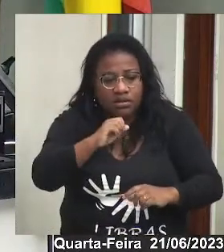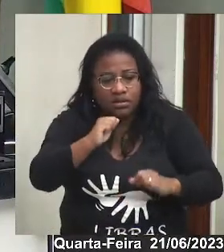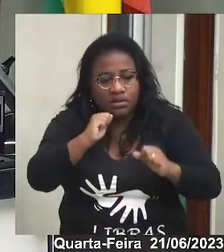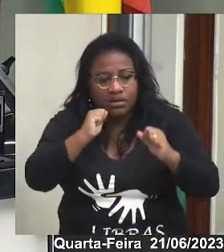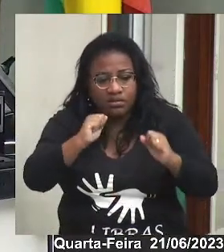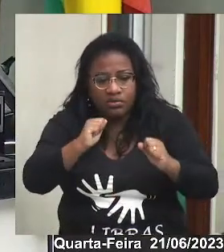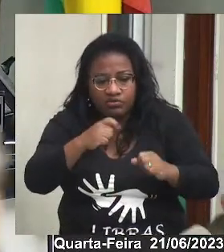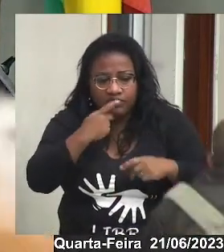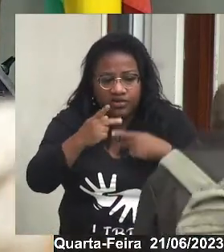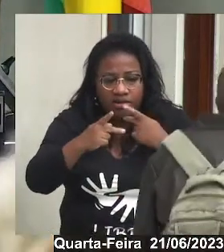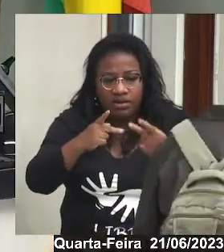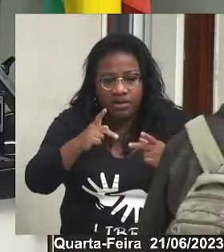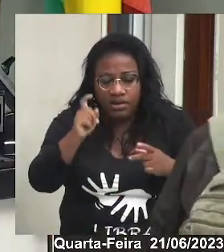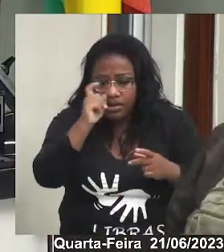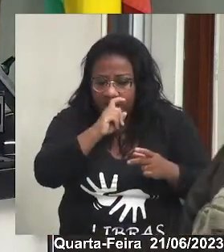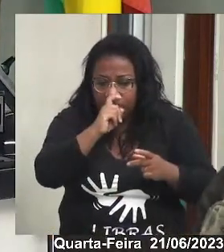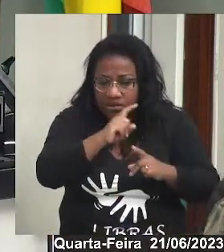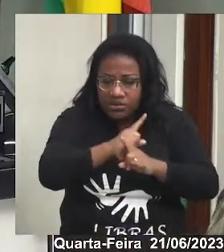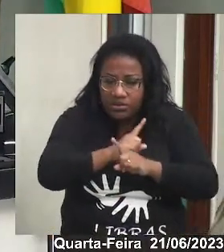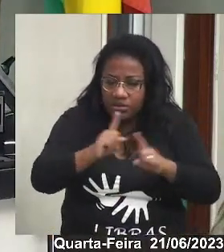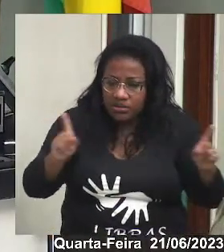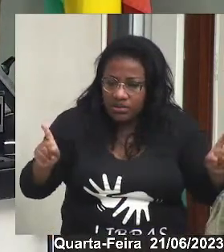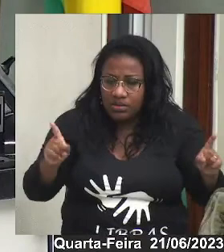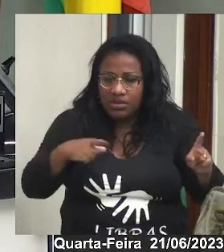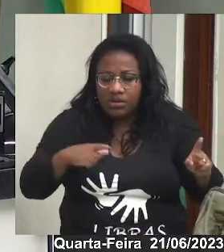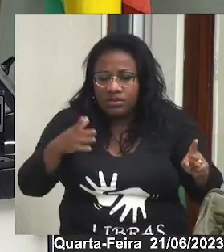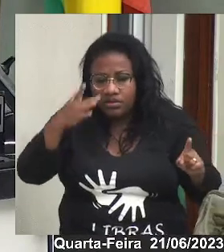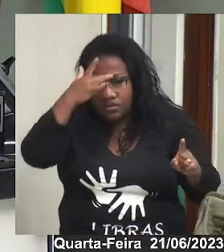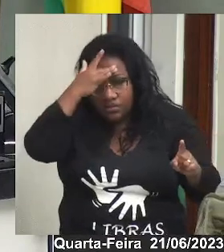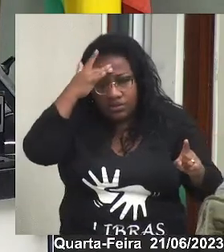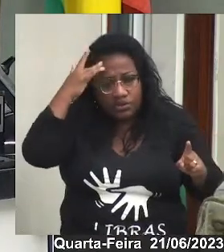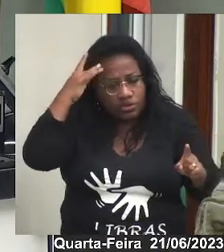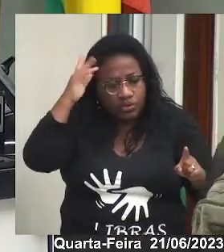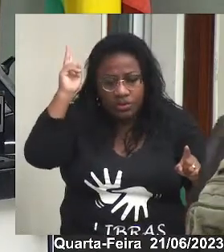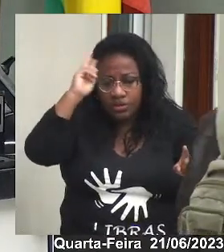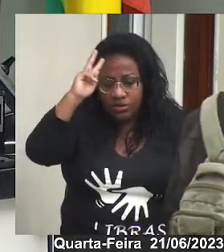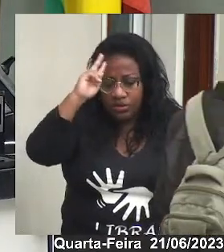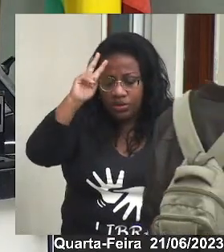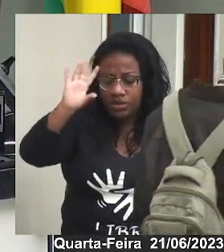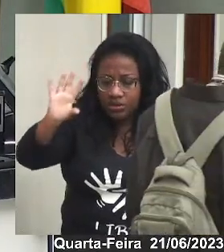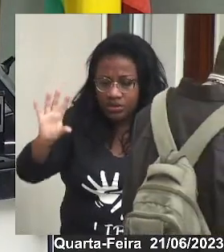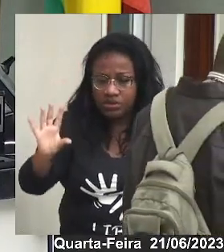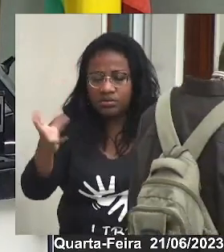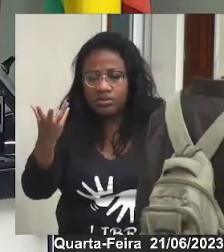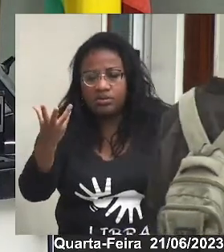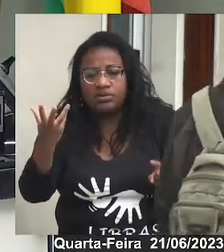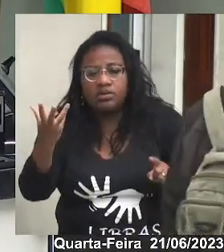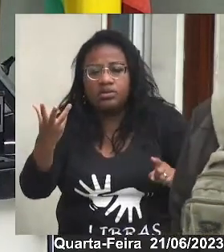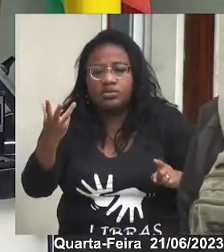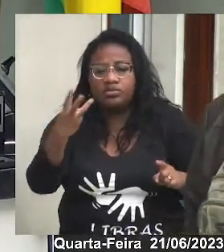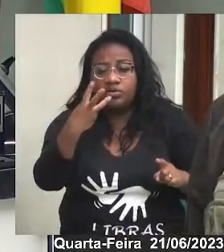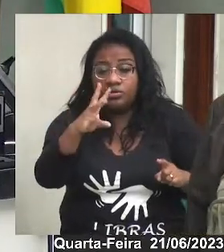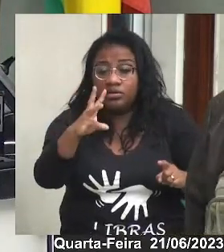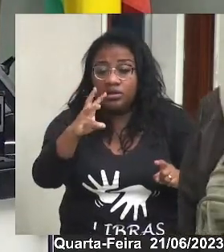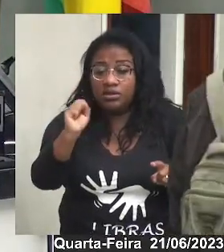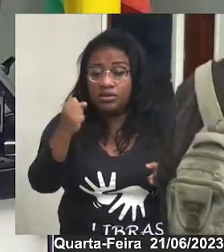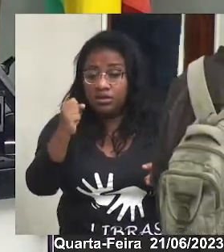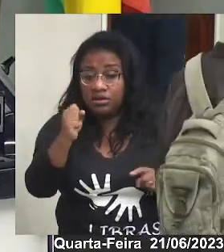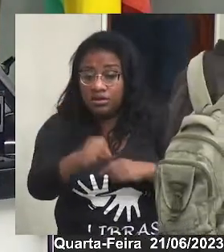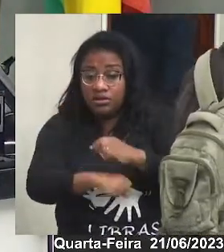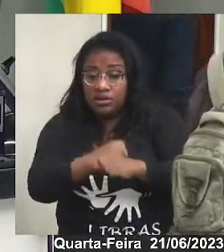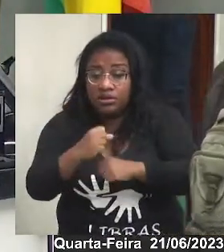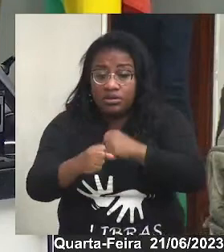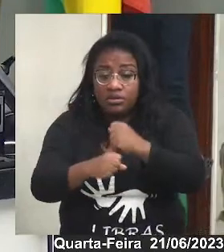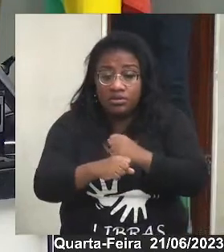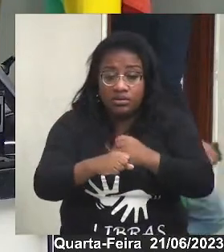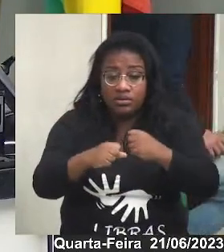pode ser dessa forma, Abidan. Aqui a gente está falando de futuro de pessoas, aqui a gente está falando de histórias, relatos que eu vi, que tem pessoas que têm 38